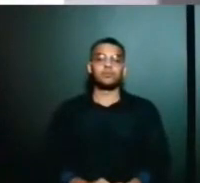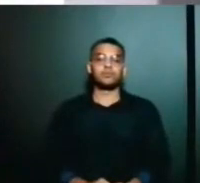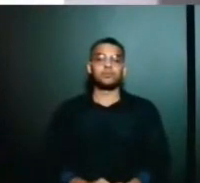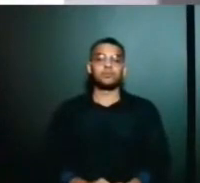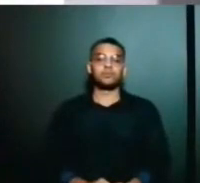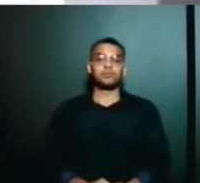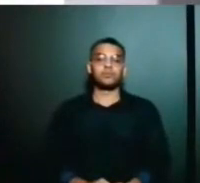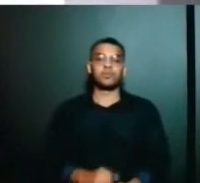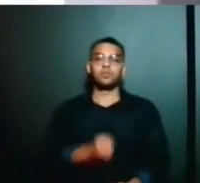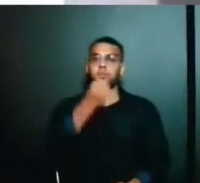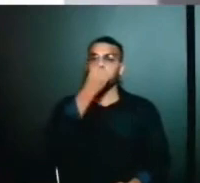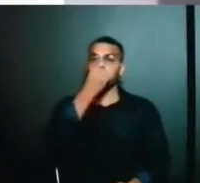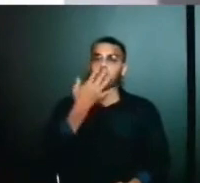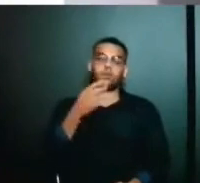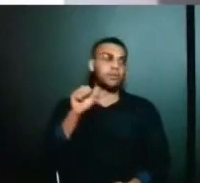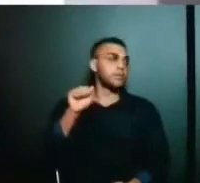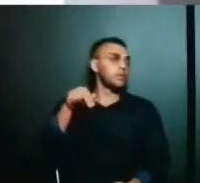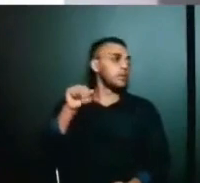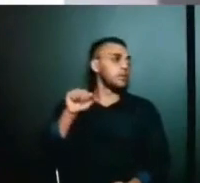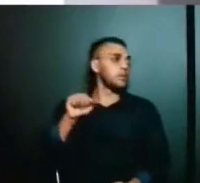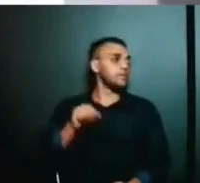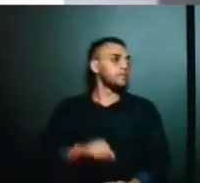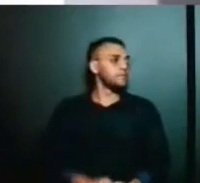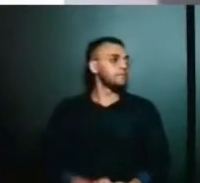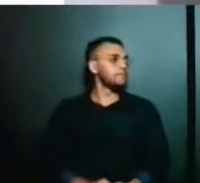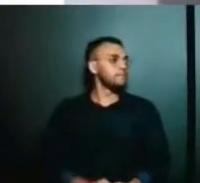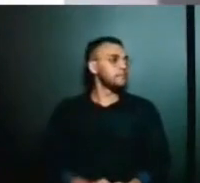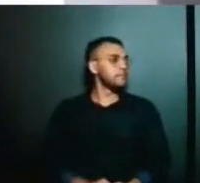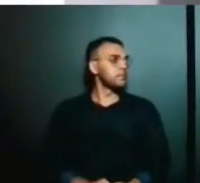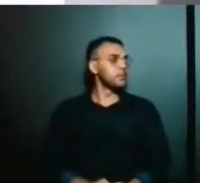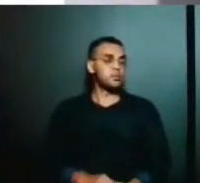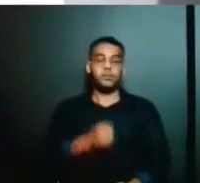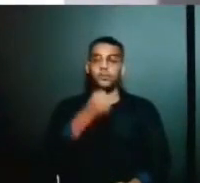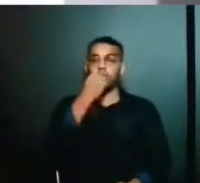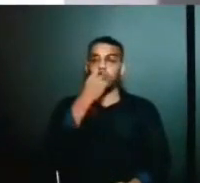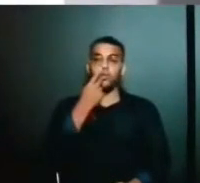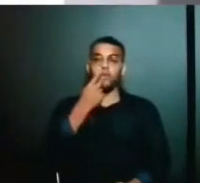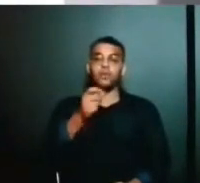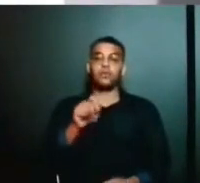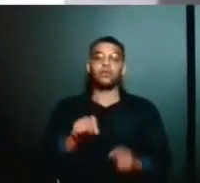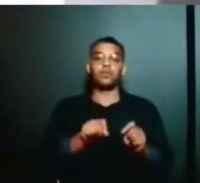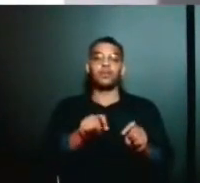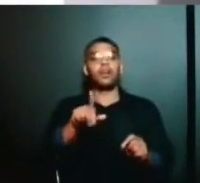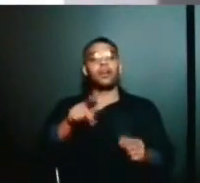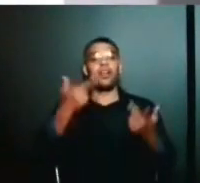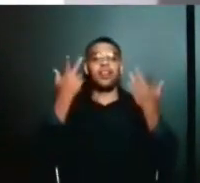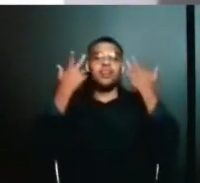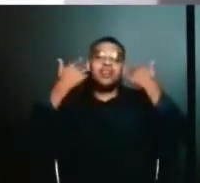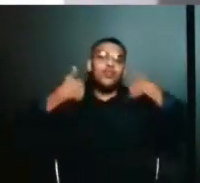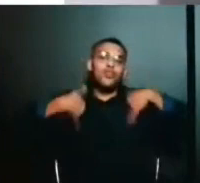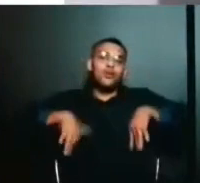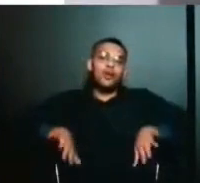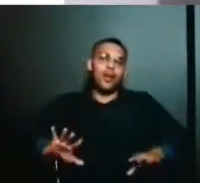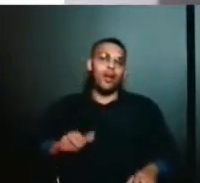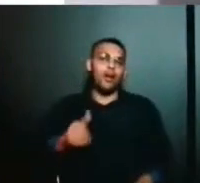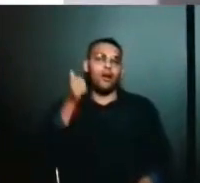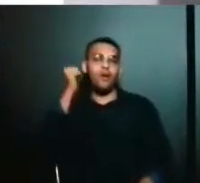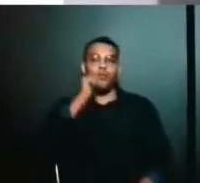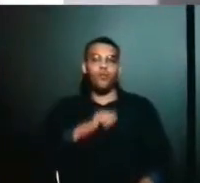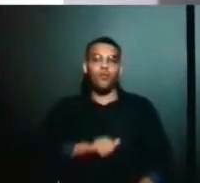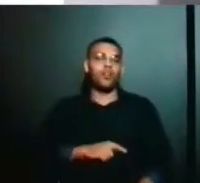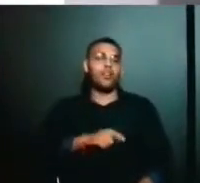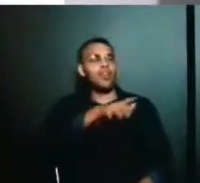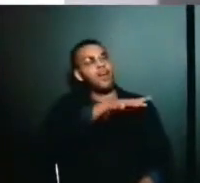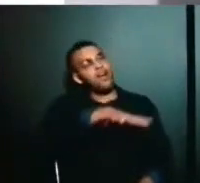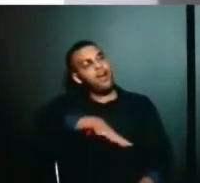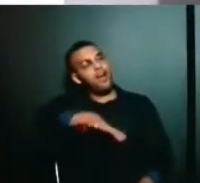Muito bom, Ana. Muito bom ressaltar, Ana, essa questão de que é uma questão natural que a mulher tenda a certas áreas